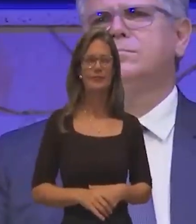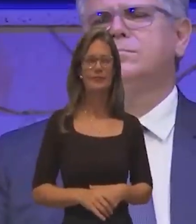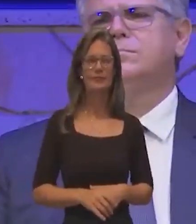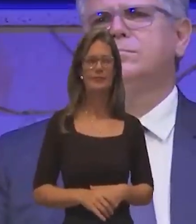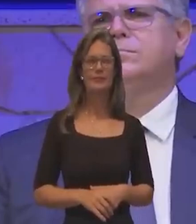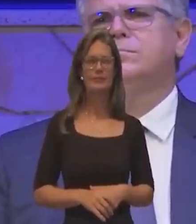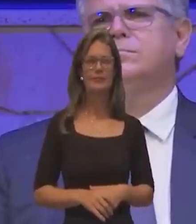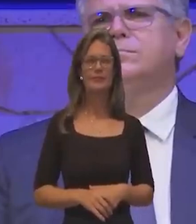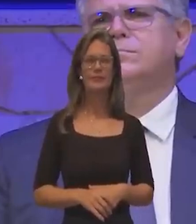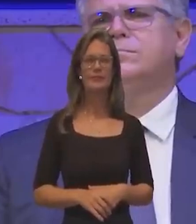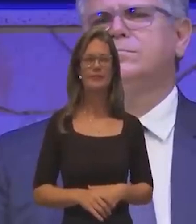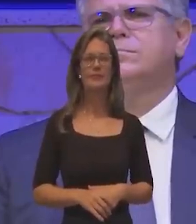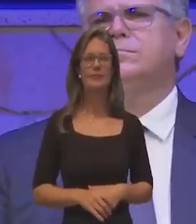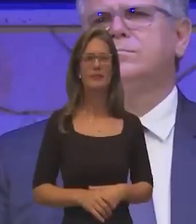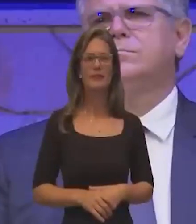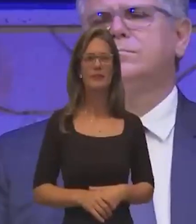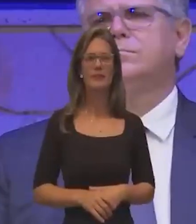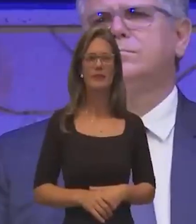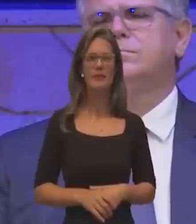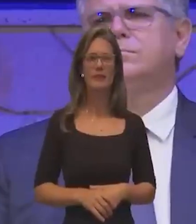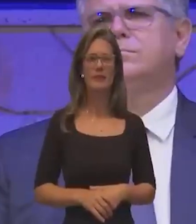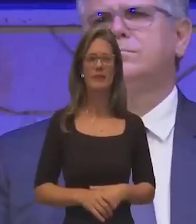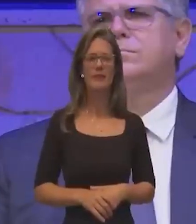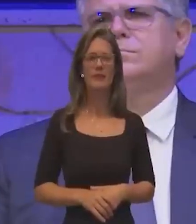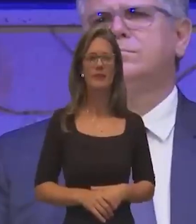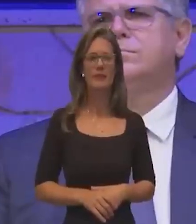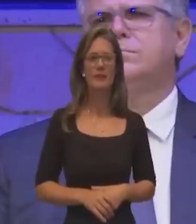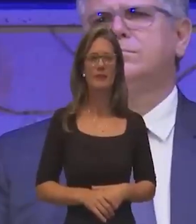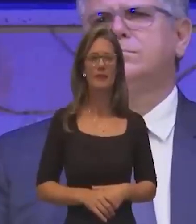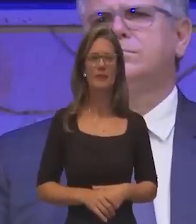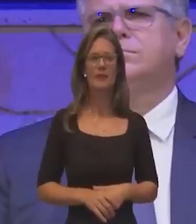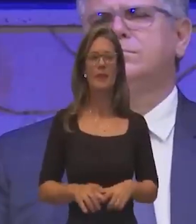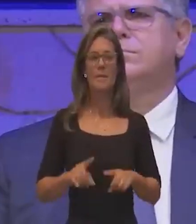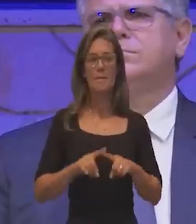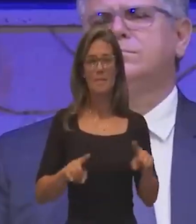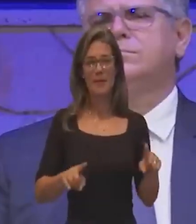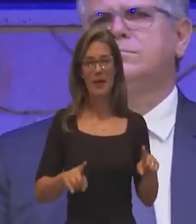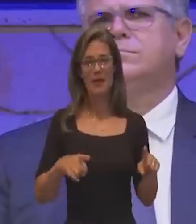Mas é necessário ainda que nós estejamos por esse tempo aqui.